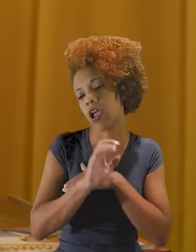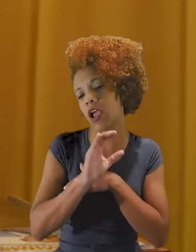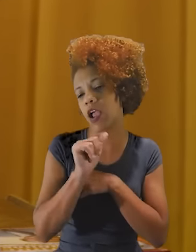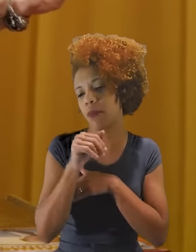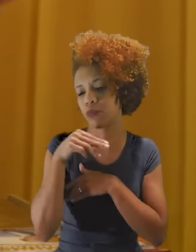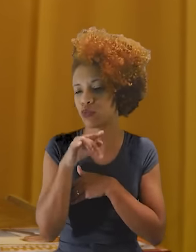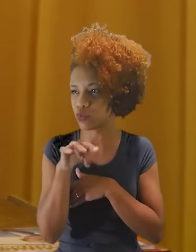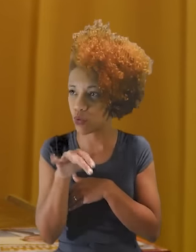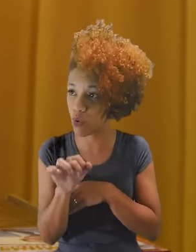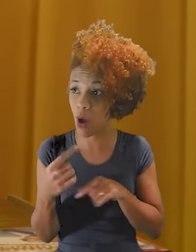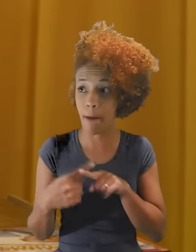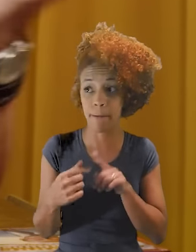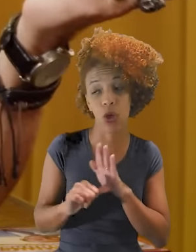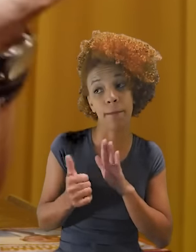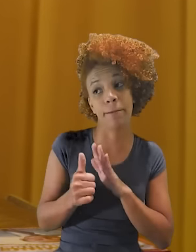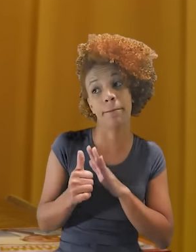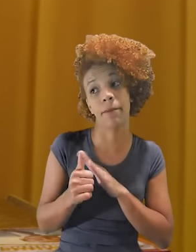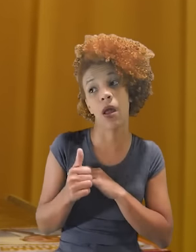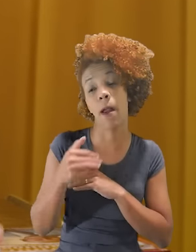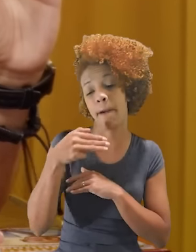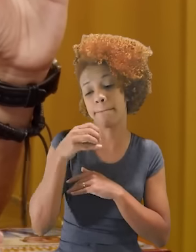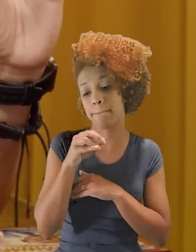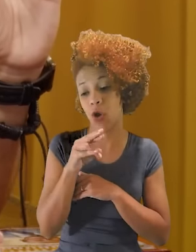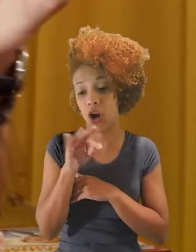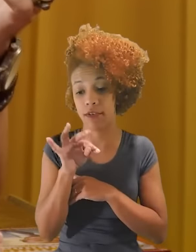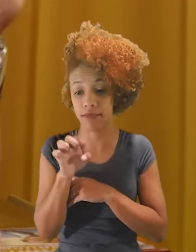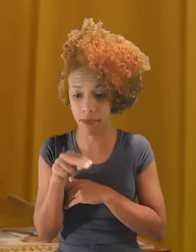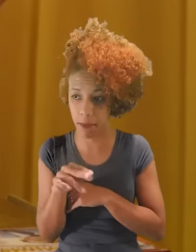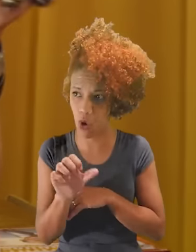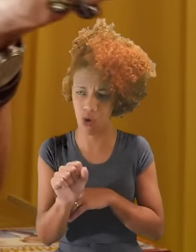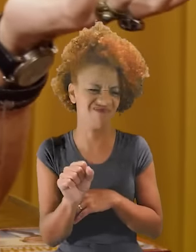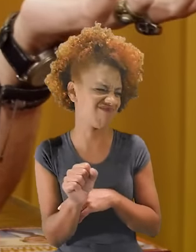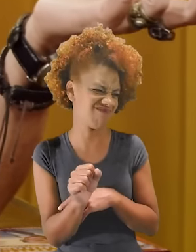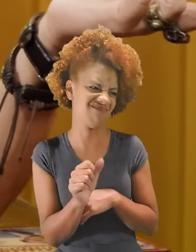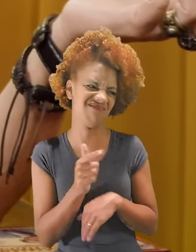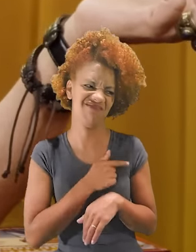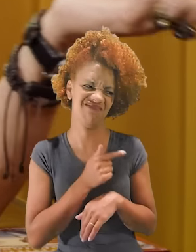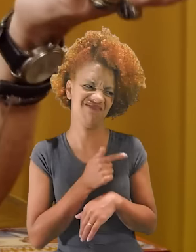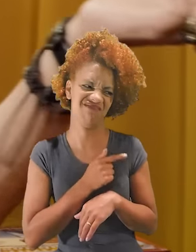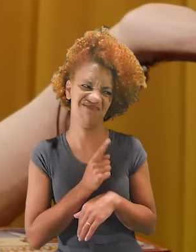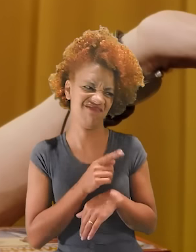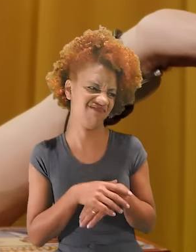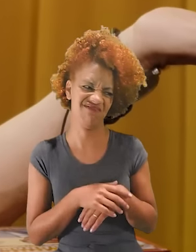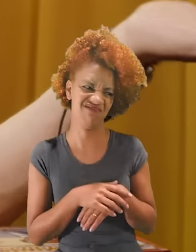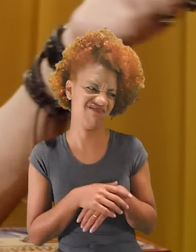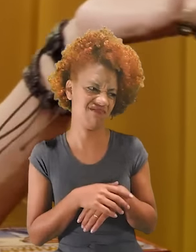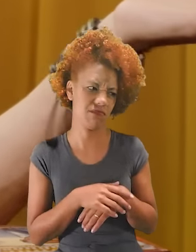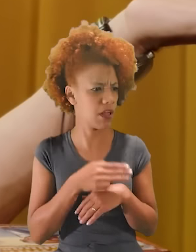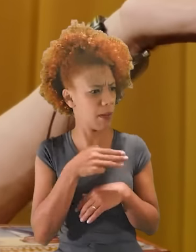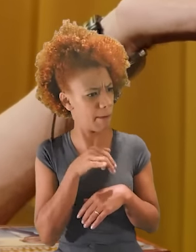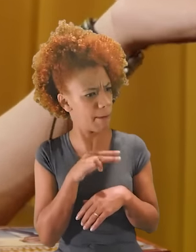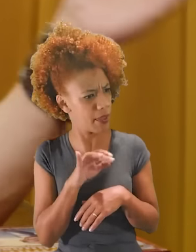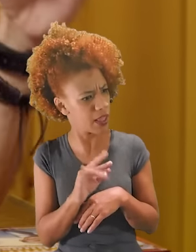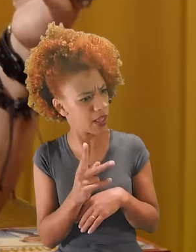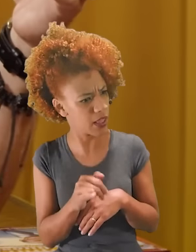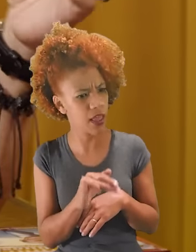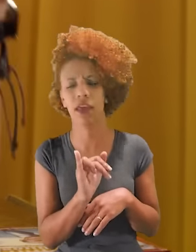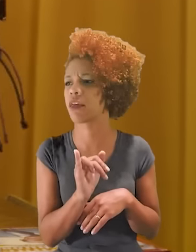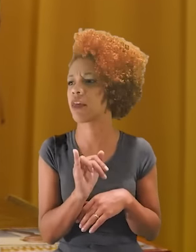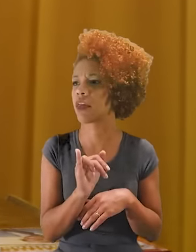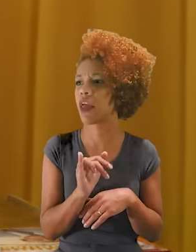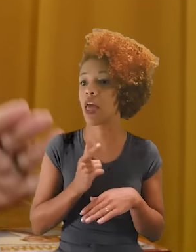o nome, foi interessante, que o primeiro nome que ele que deu chamava-se Mortimer. É. E aí ela falou, pô, isso é feio pra cacete, Mortimer, velho. Põe Mickey, né? E aí